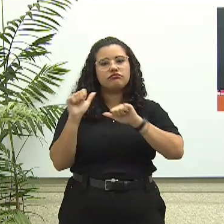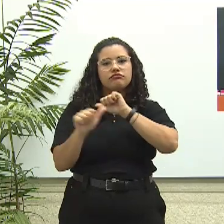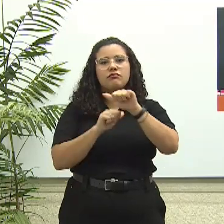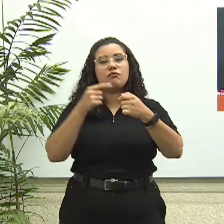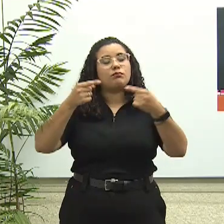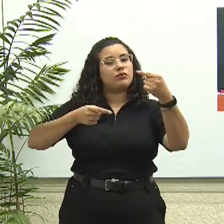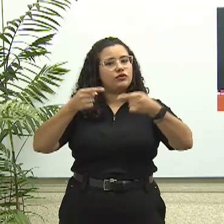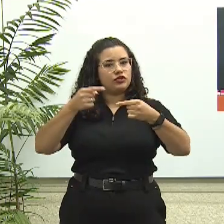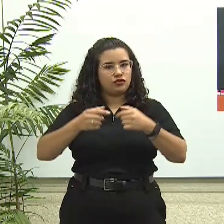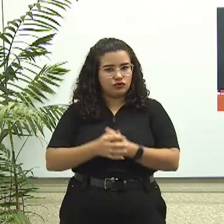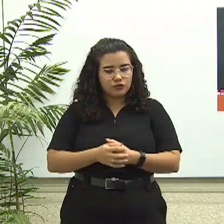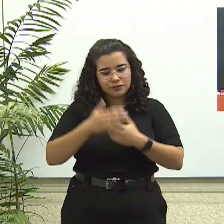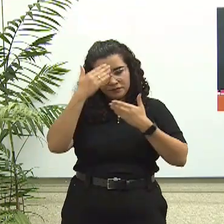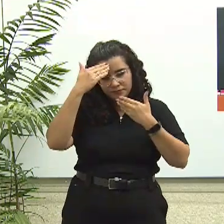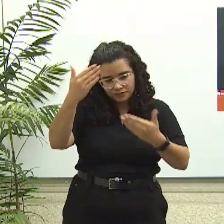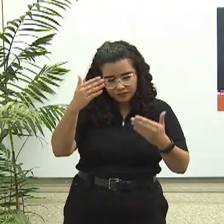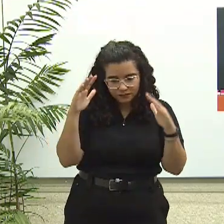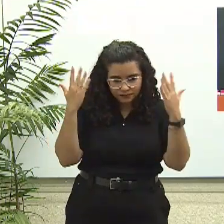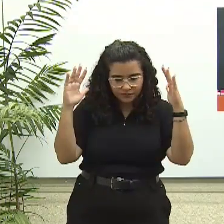político